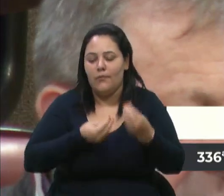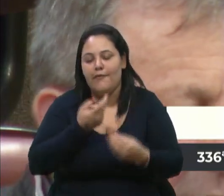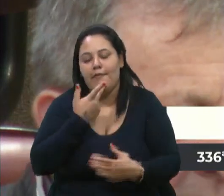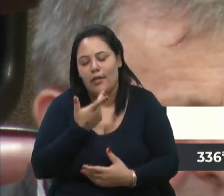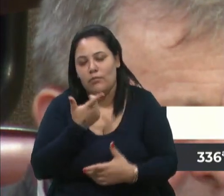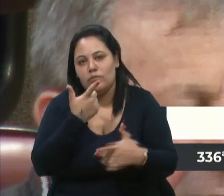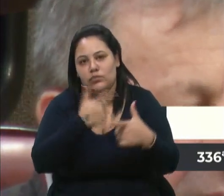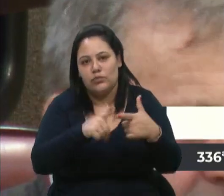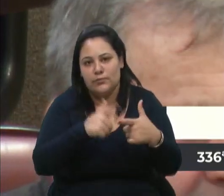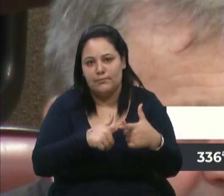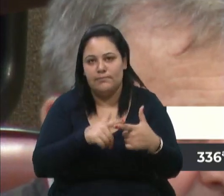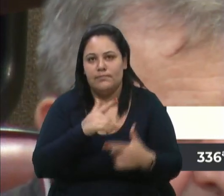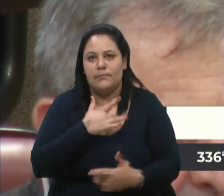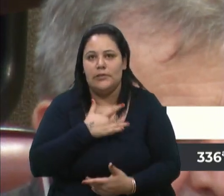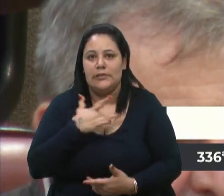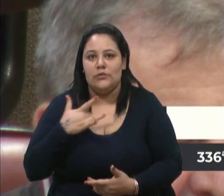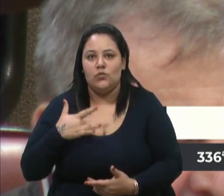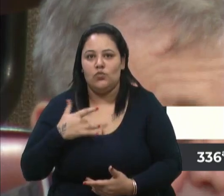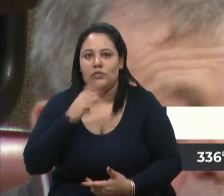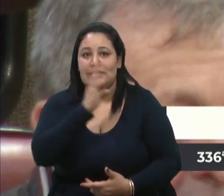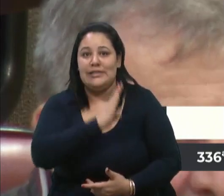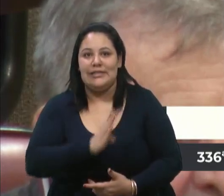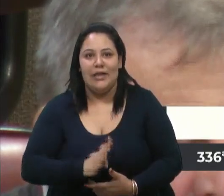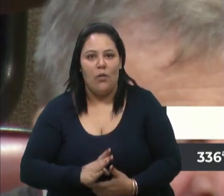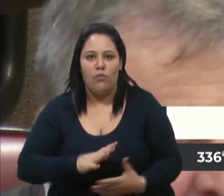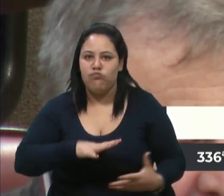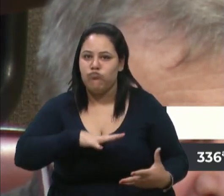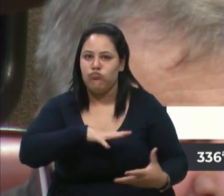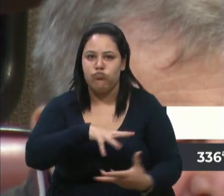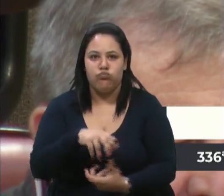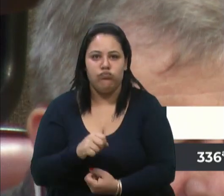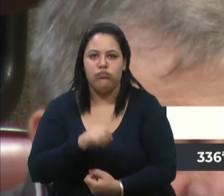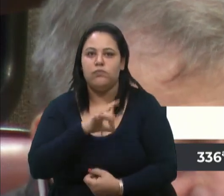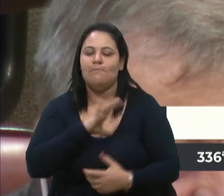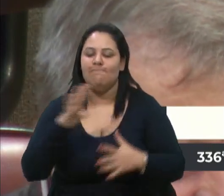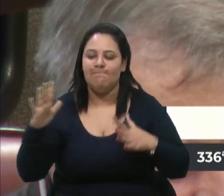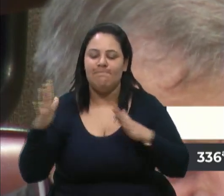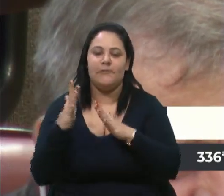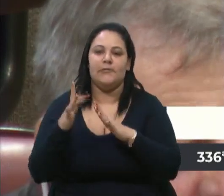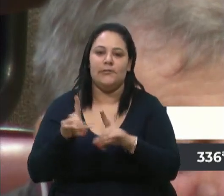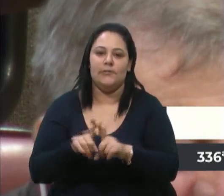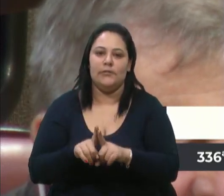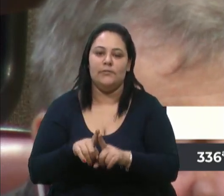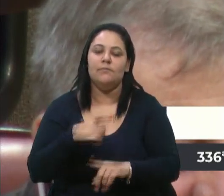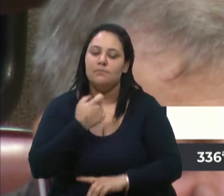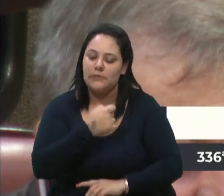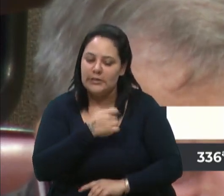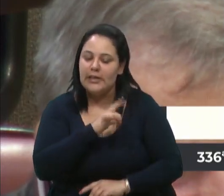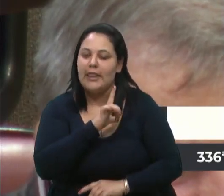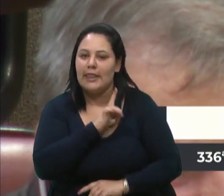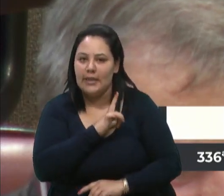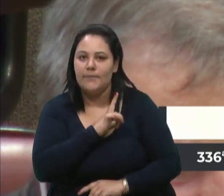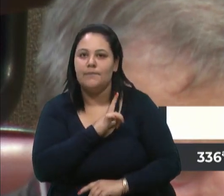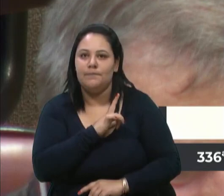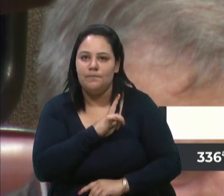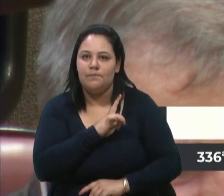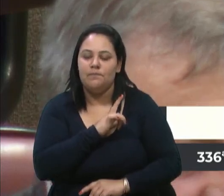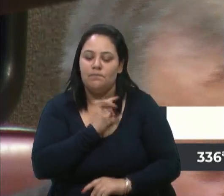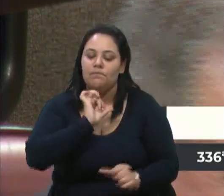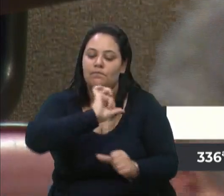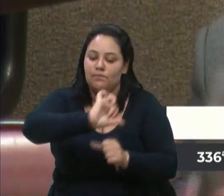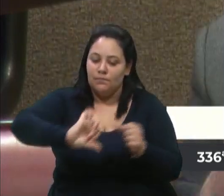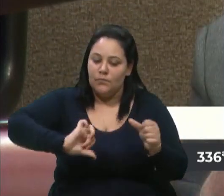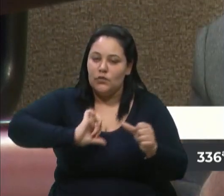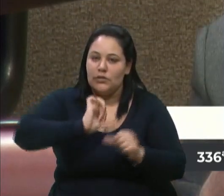saúde nacional, mundial, que a gente tem enfrentado. Então, é preciso que haja, de fato, uma mudança